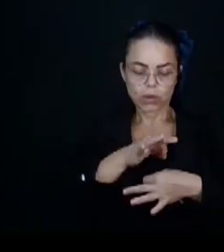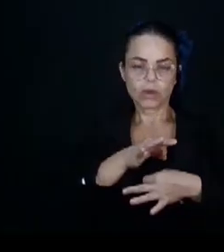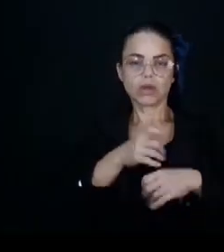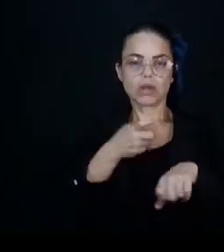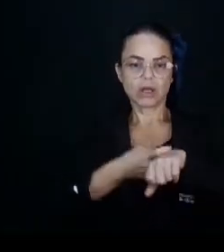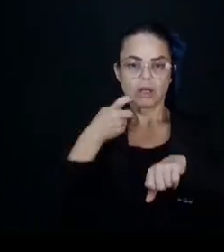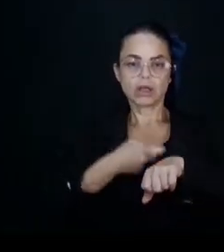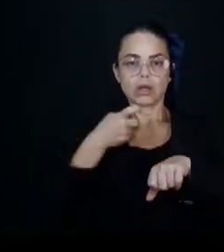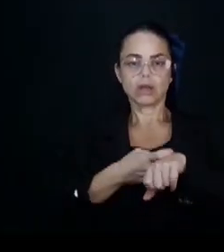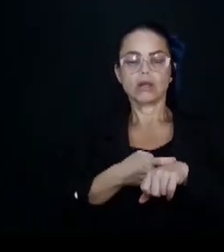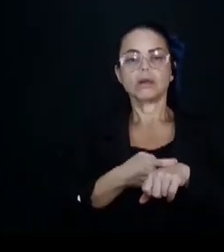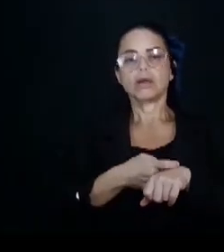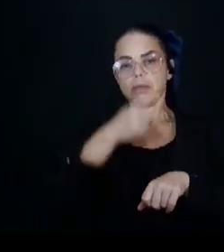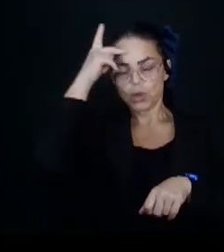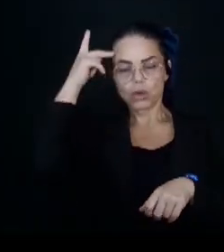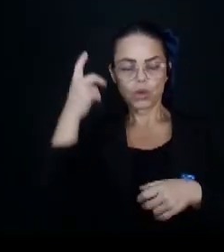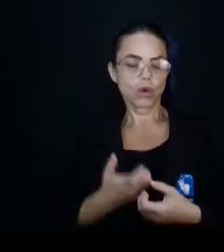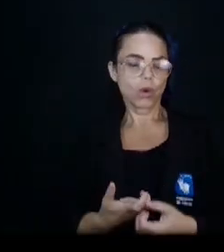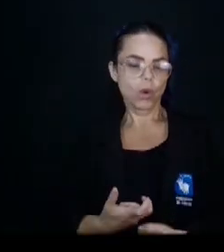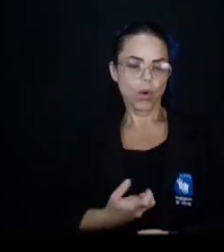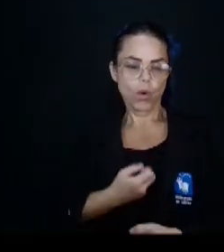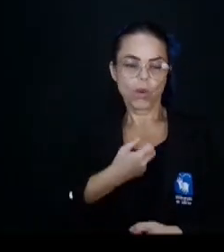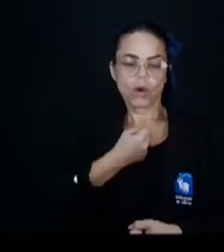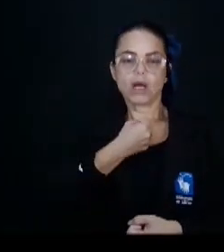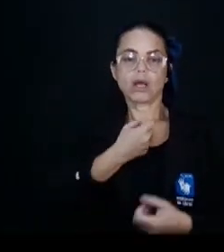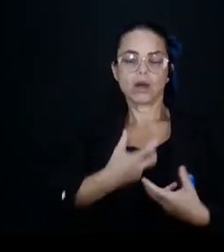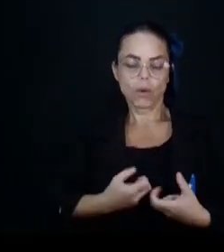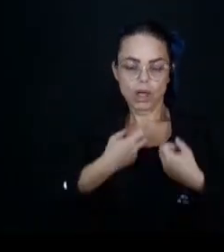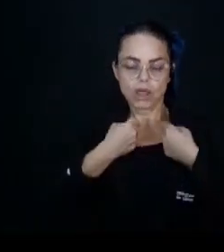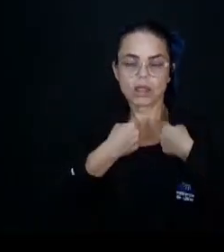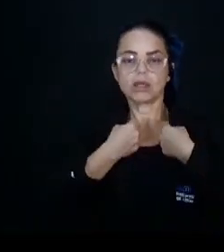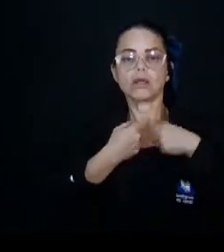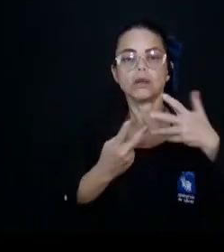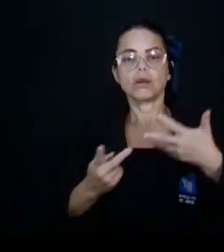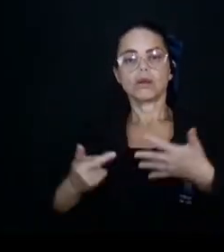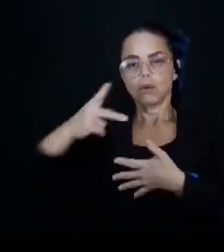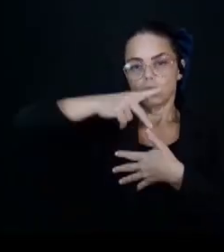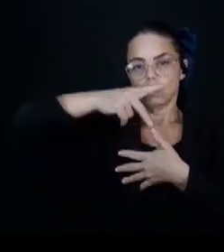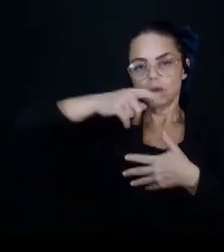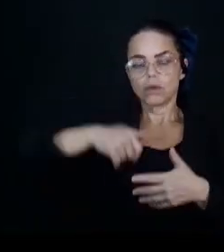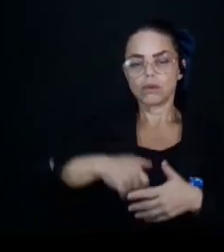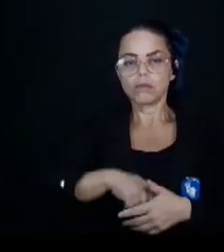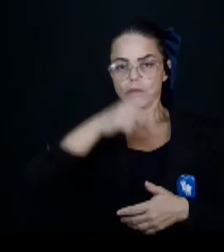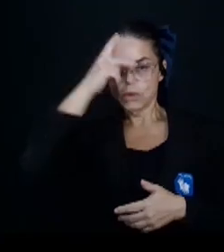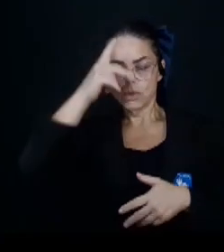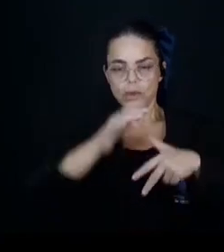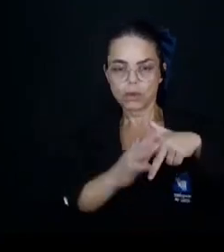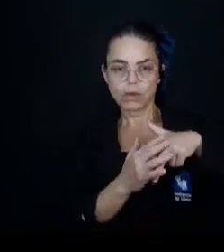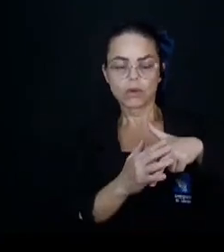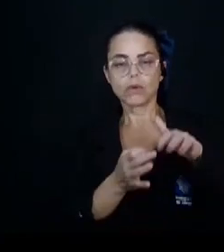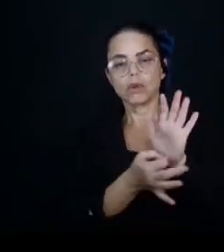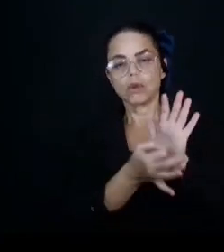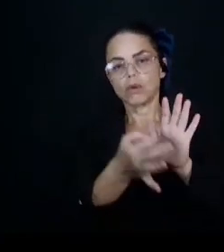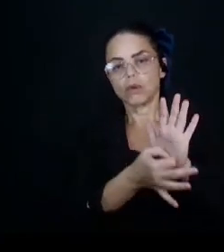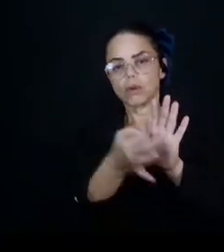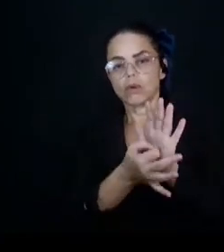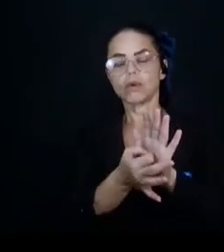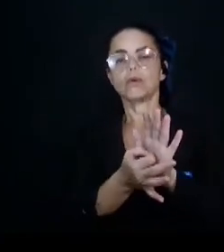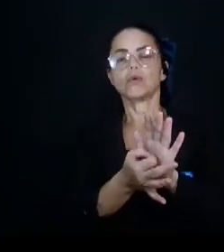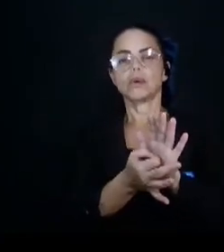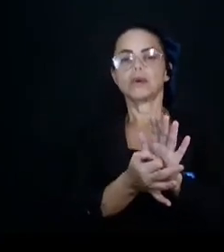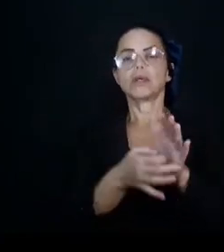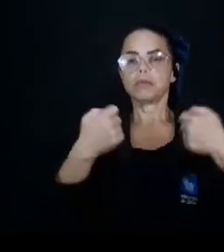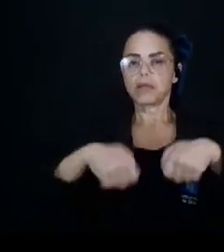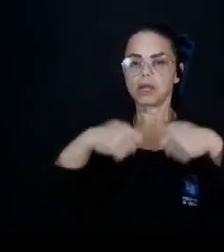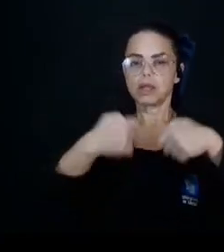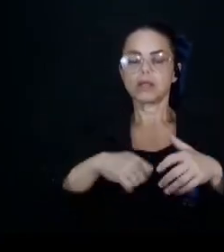passado, e prioritariamente, quando o paciente tem indicação de transplante de medula, a gente